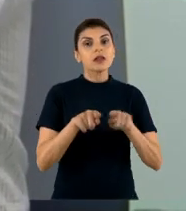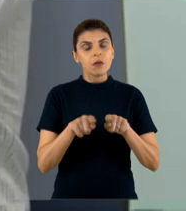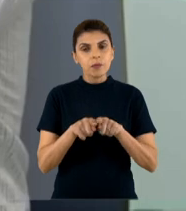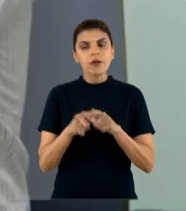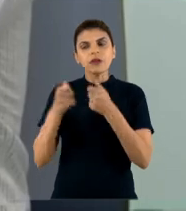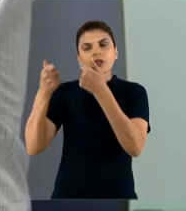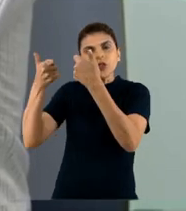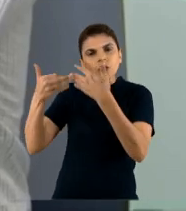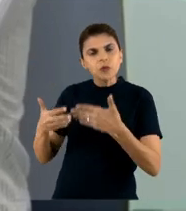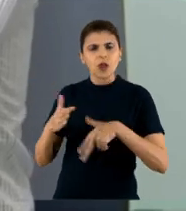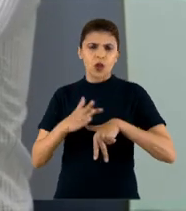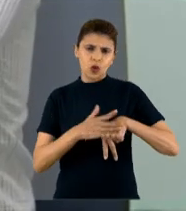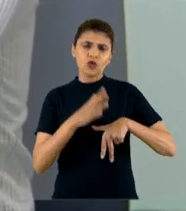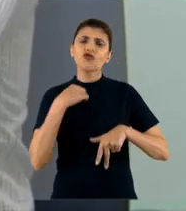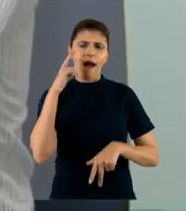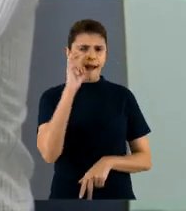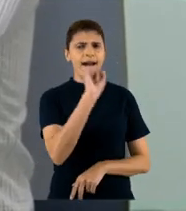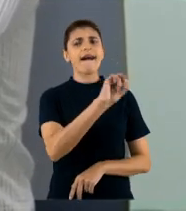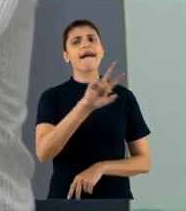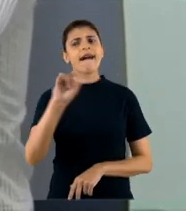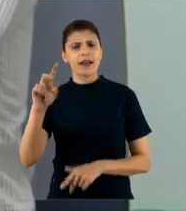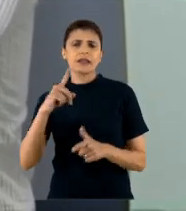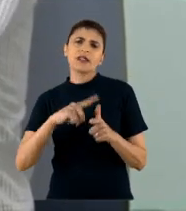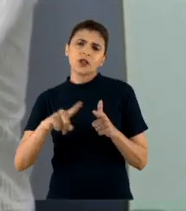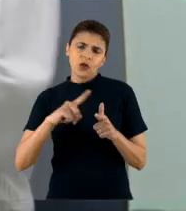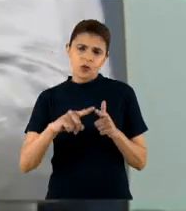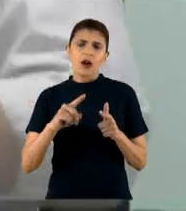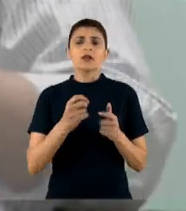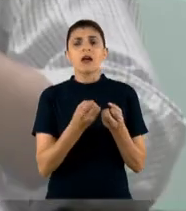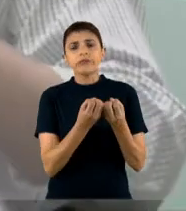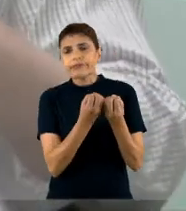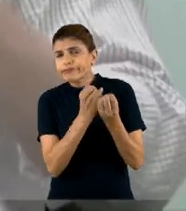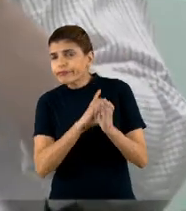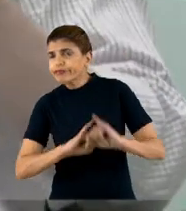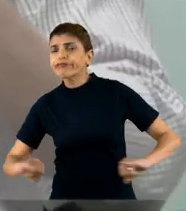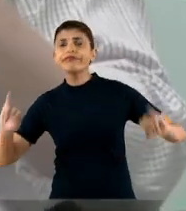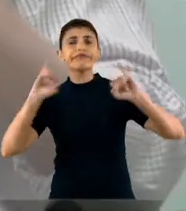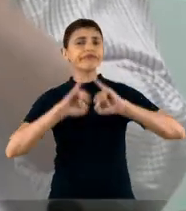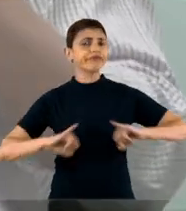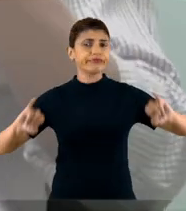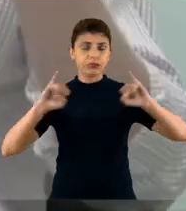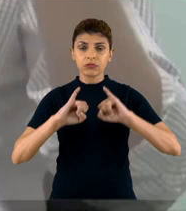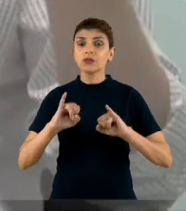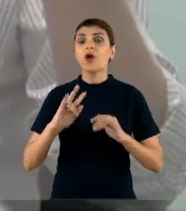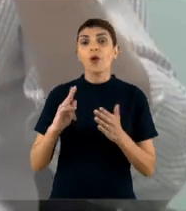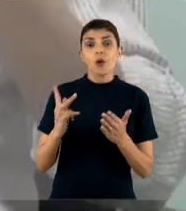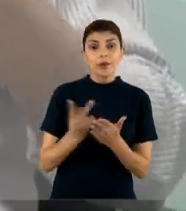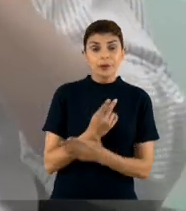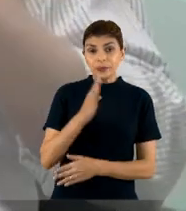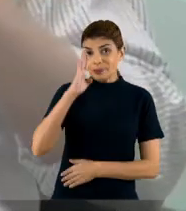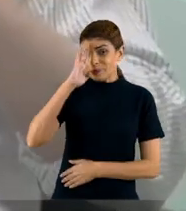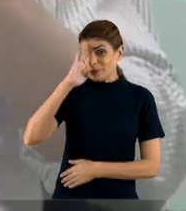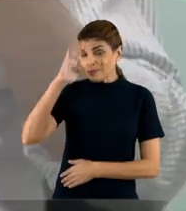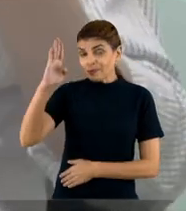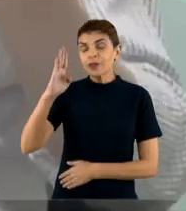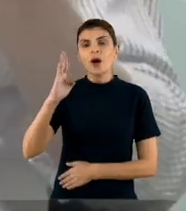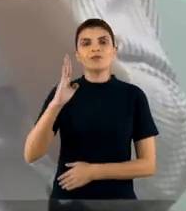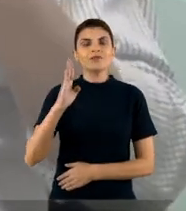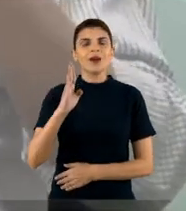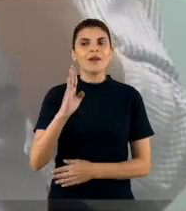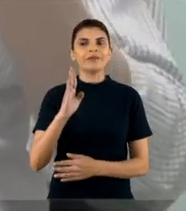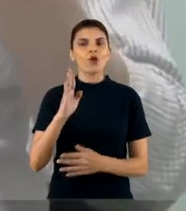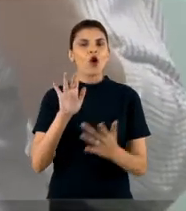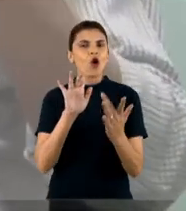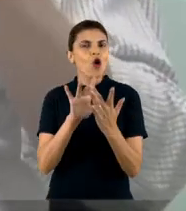como contenção, mas como potenciais vítimas. Isso foi visto em algumas situações, a gente já sabe, aí já foi amplamente divulgado, inclusive dois